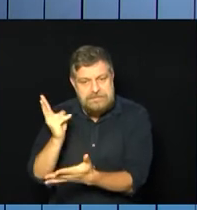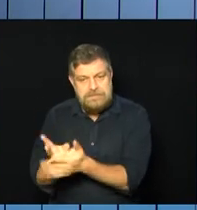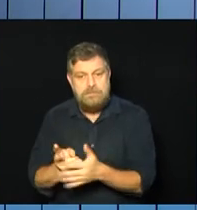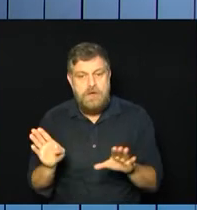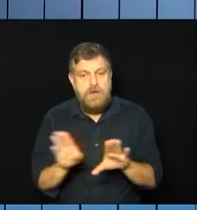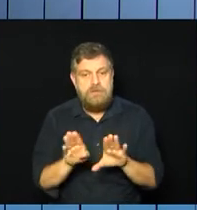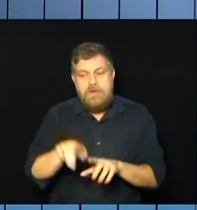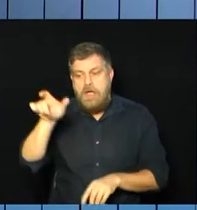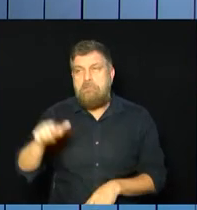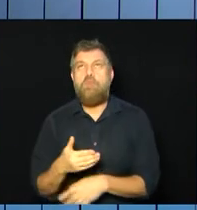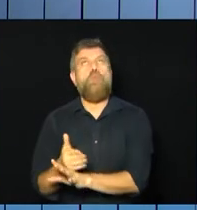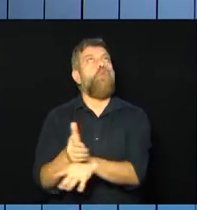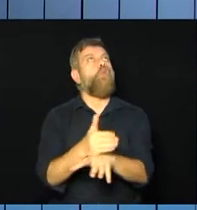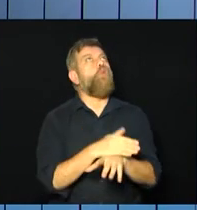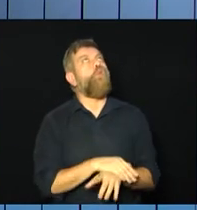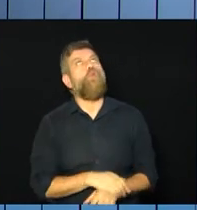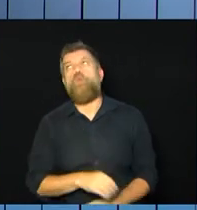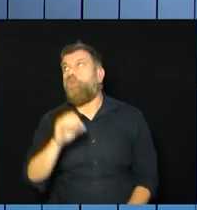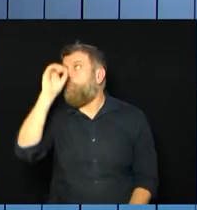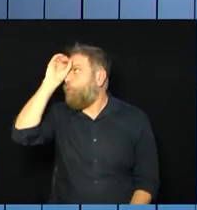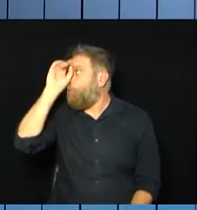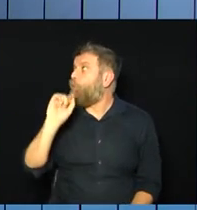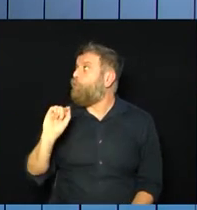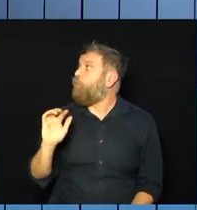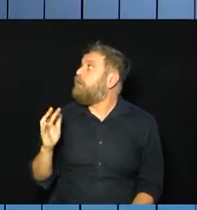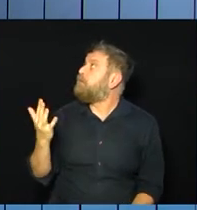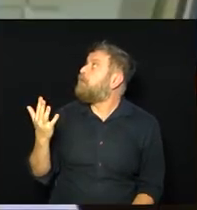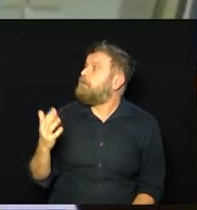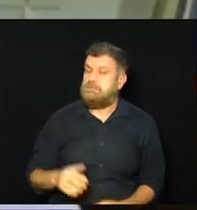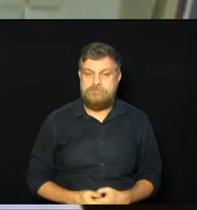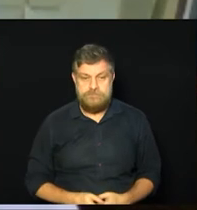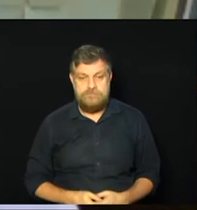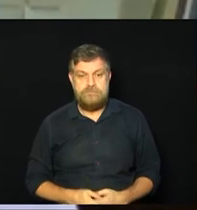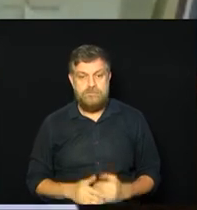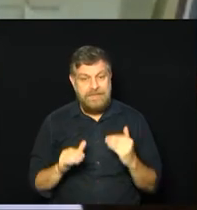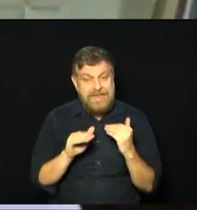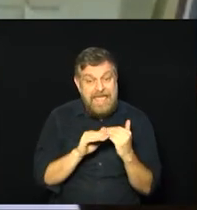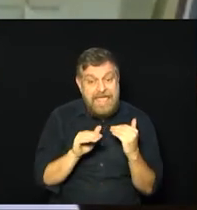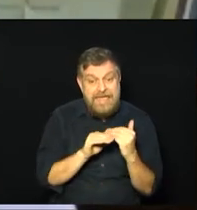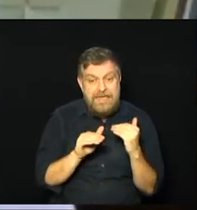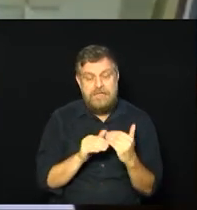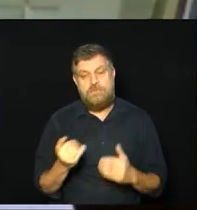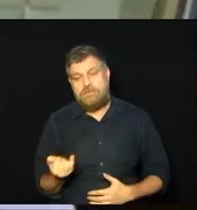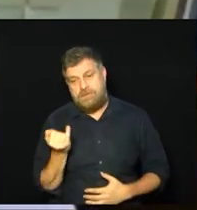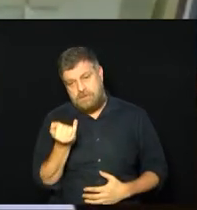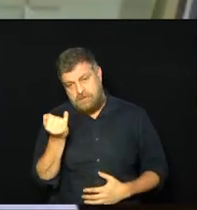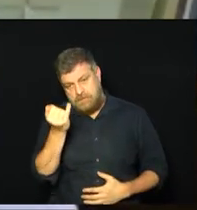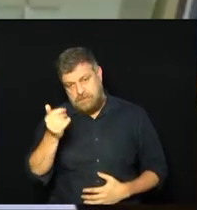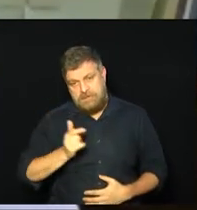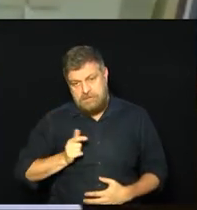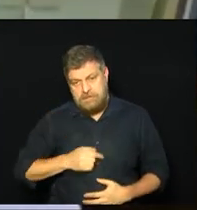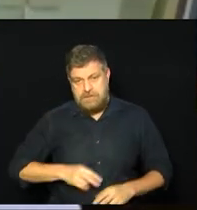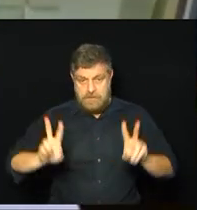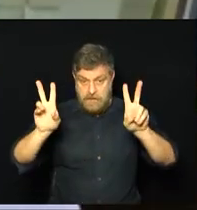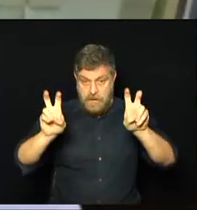também completamente alienado sobre o que está acontecendo. Exato. Esse equilíbrio é muito importante, Gabriel, e é disso que se